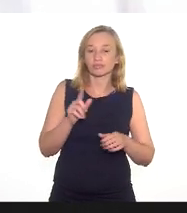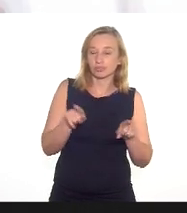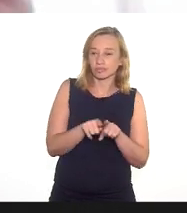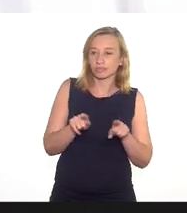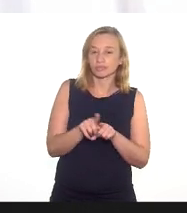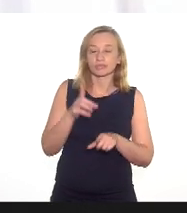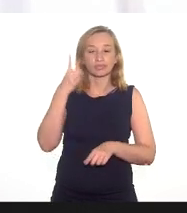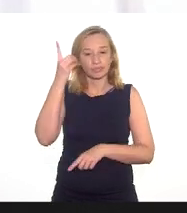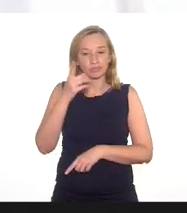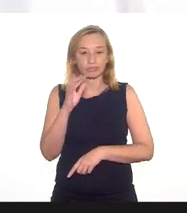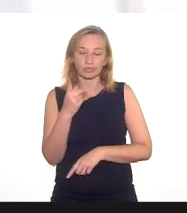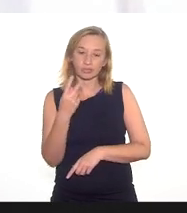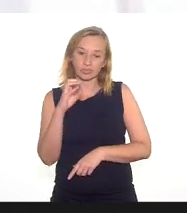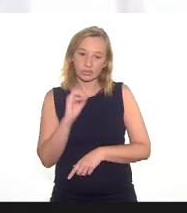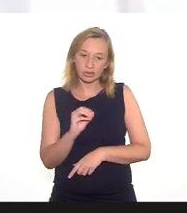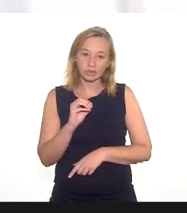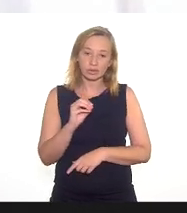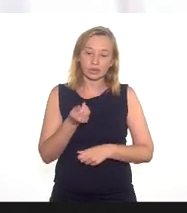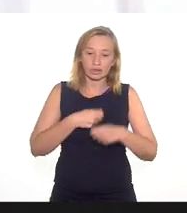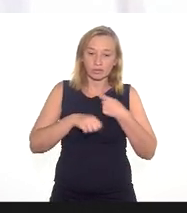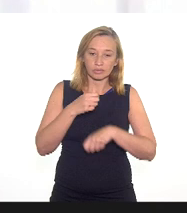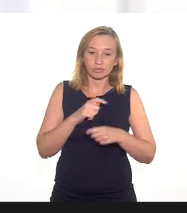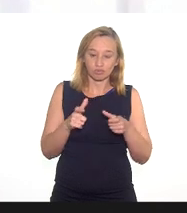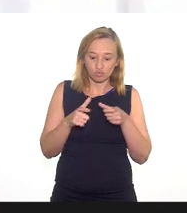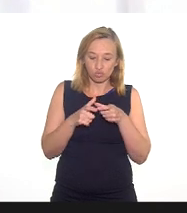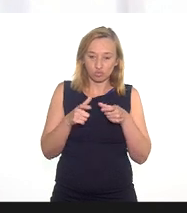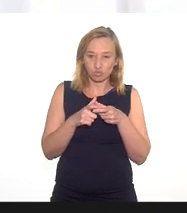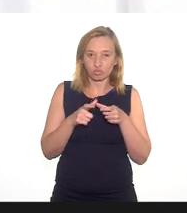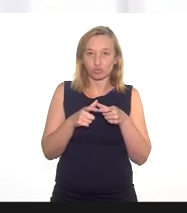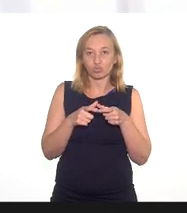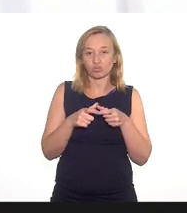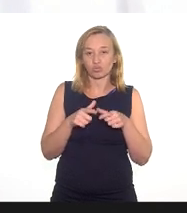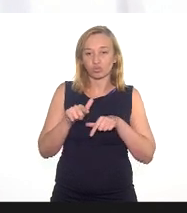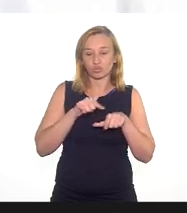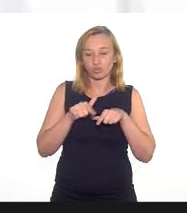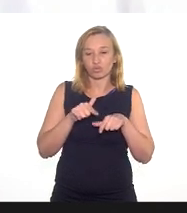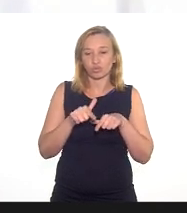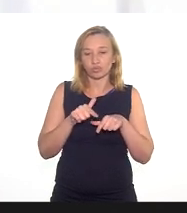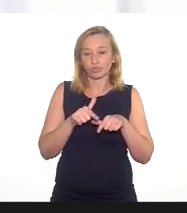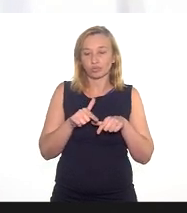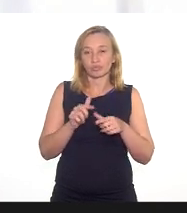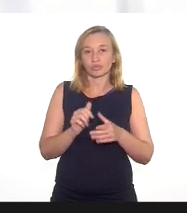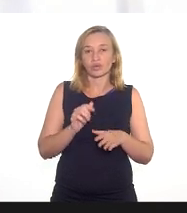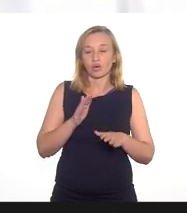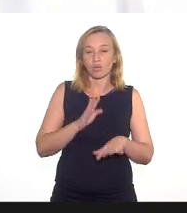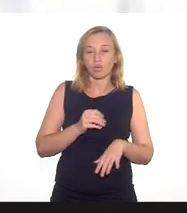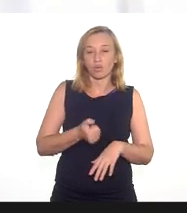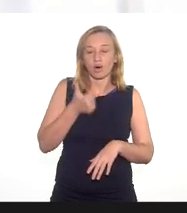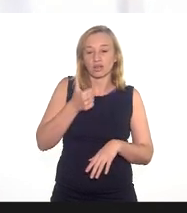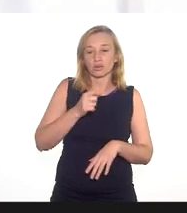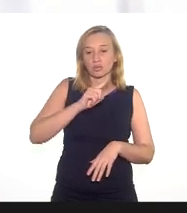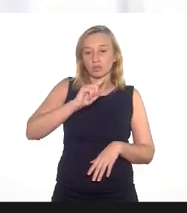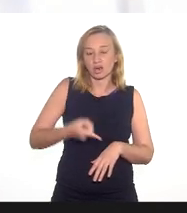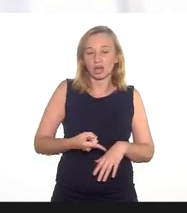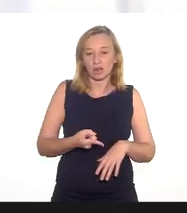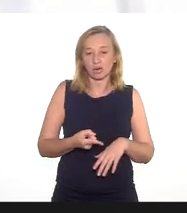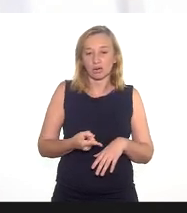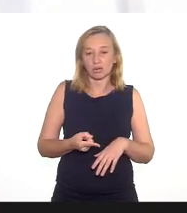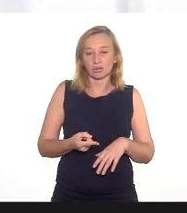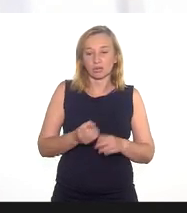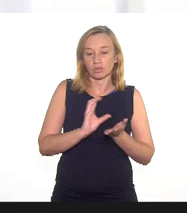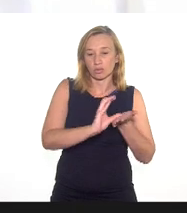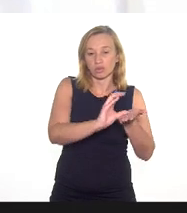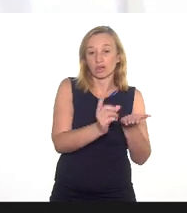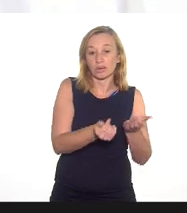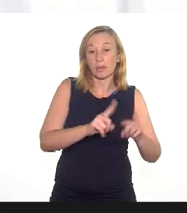Wellington, administrativamente o nosso corpo é pequeno. Nós temos um orçamento de quase 1 bilhão, mas administrativamente a realidade